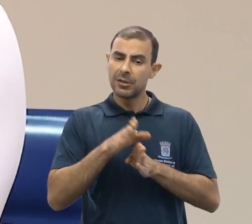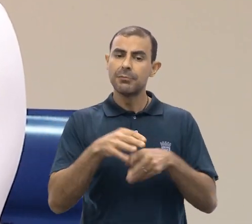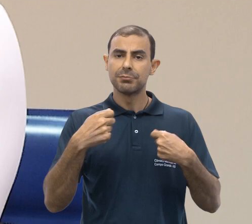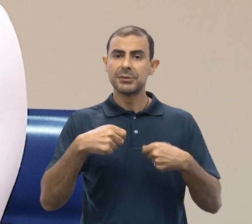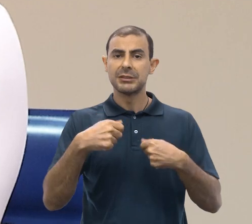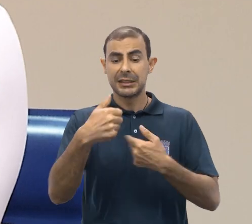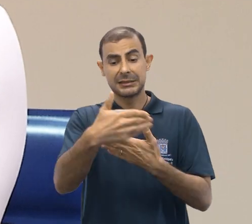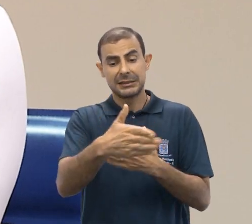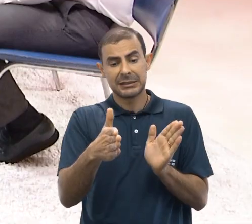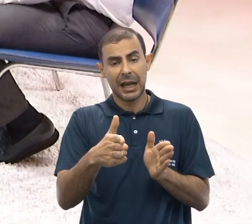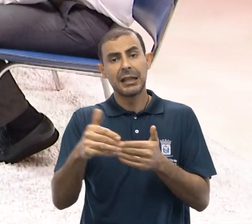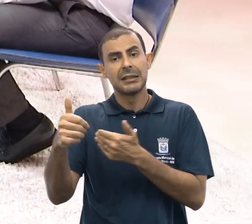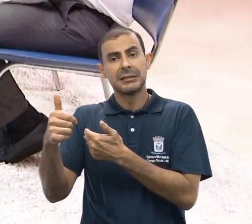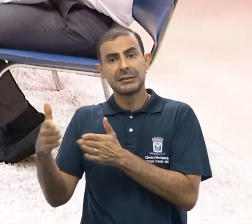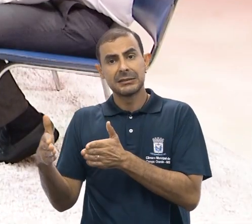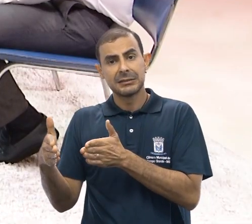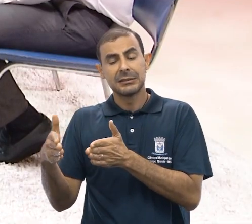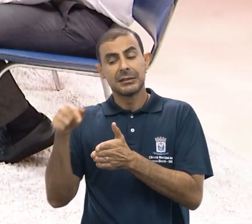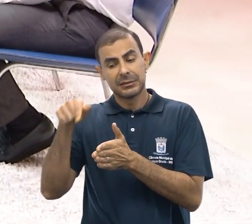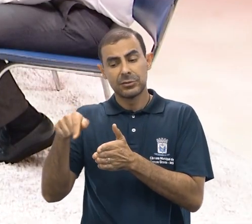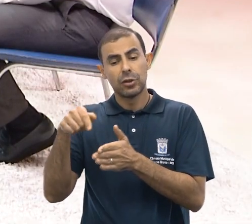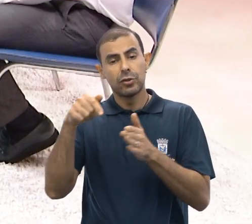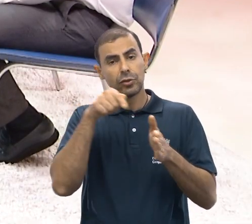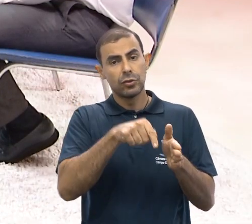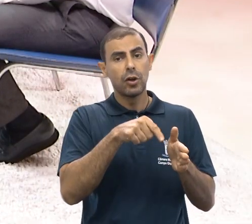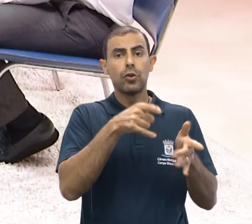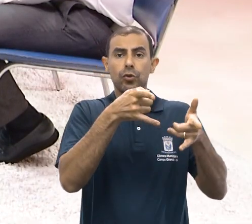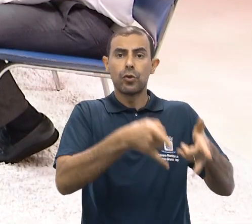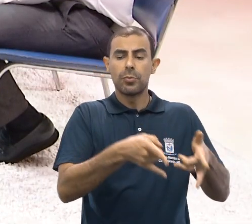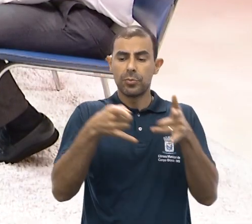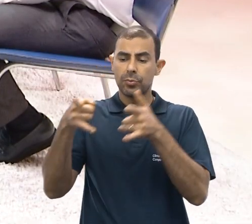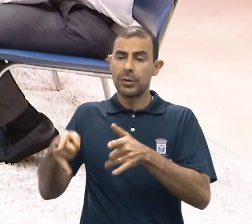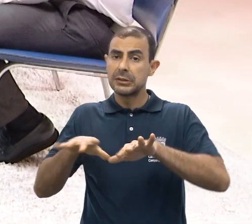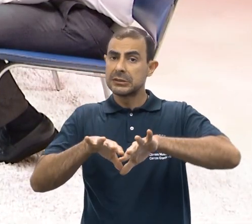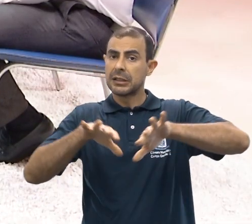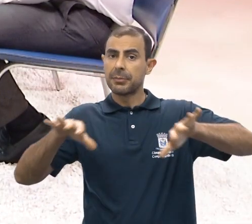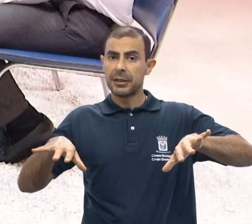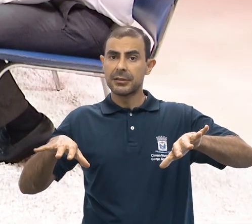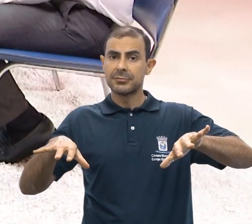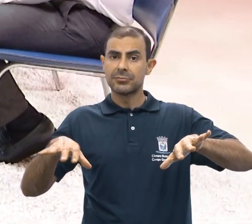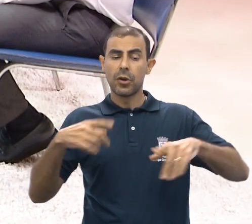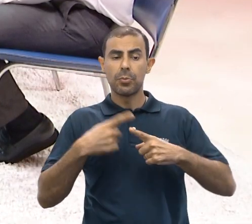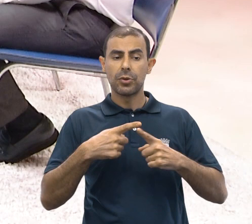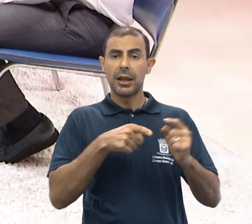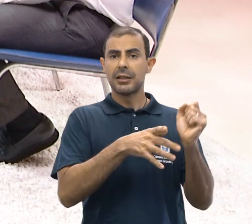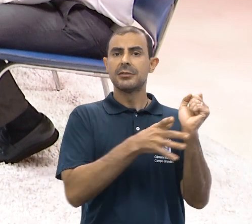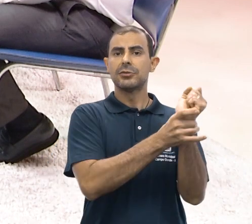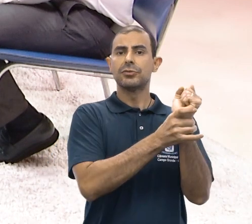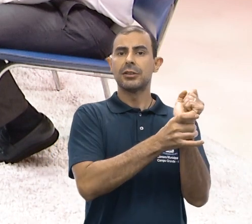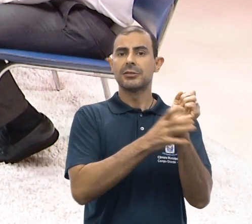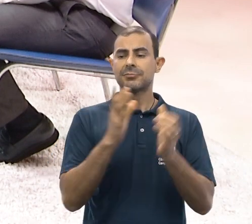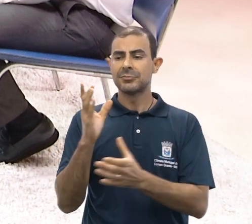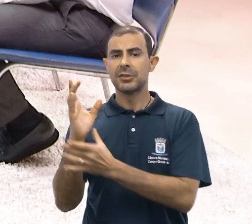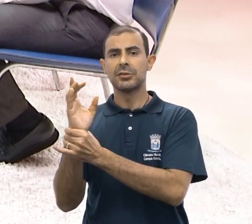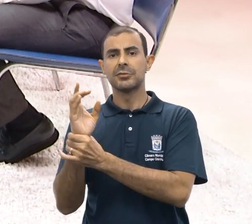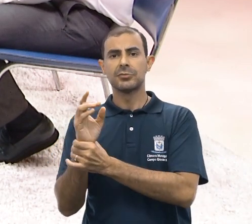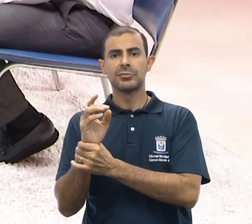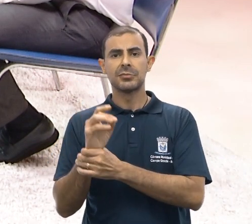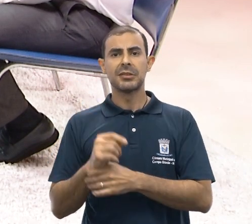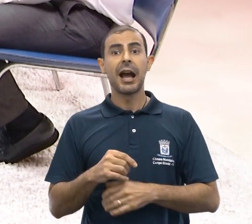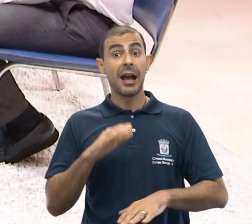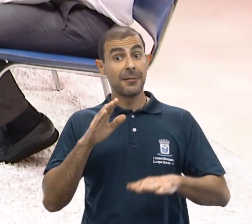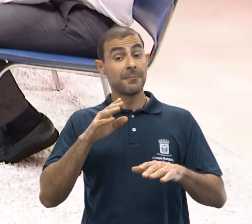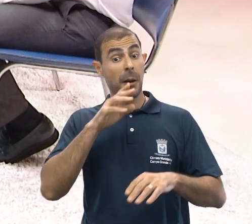né, questão de segurança dos dois. Né? Da minha mãe aconteceu isso, né, só que ele não aceitava. Não, como